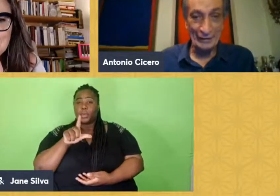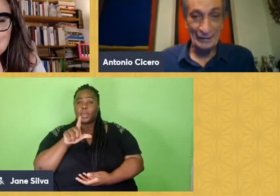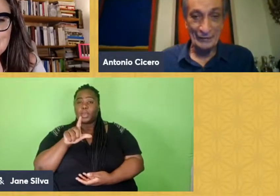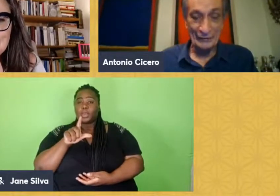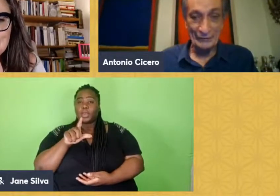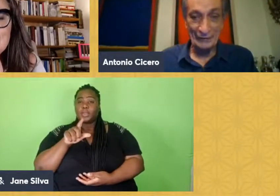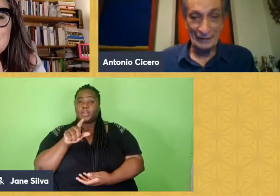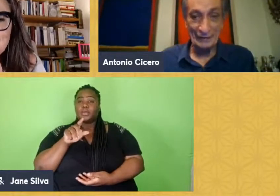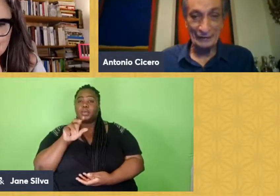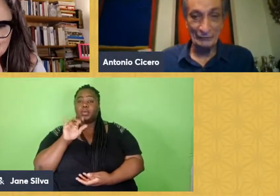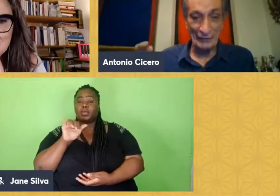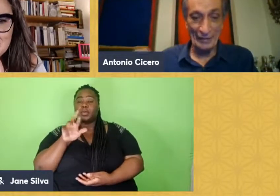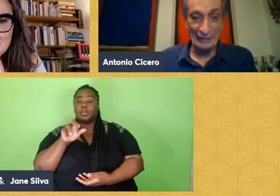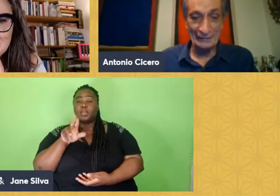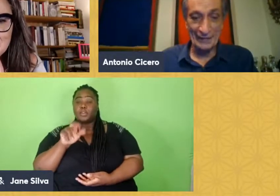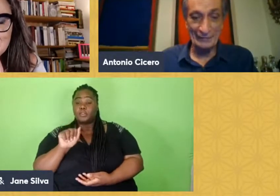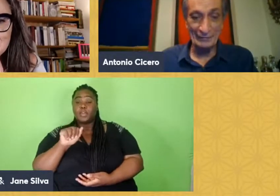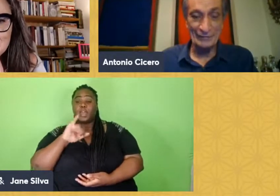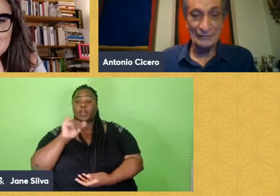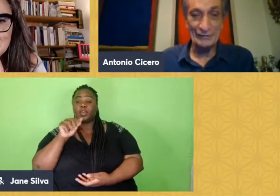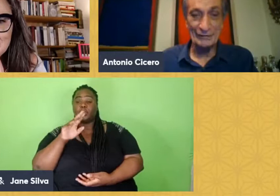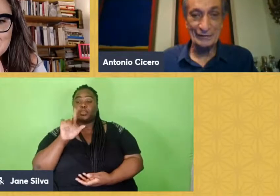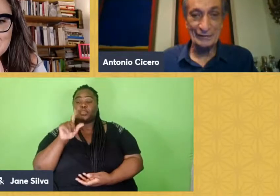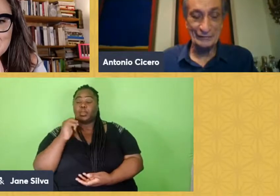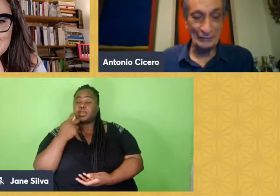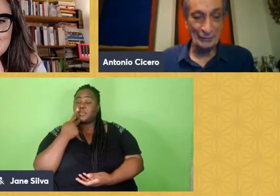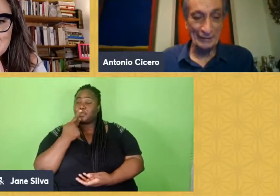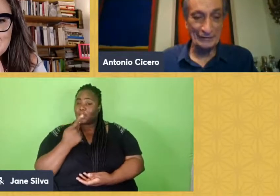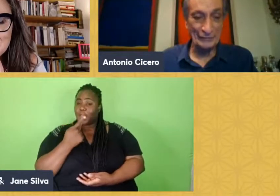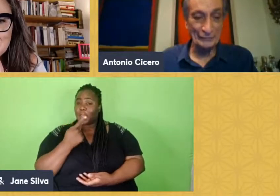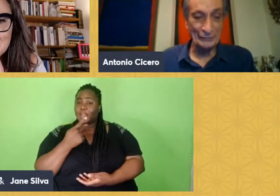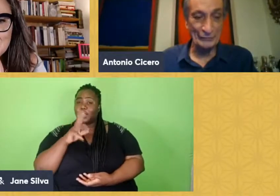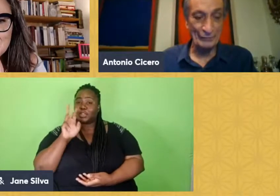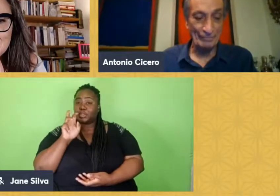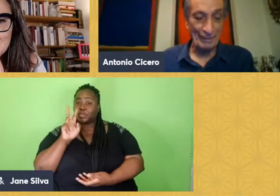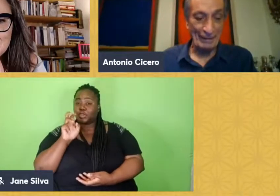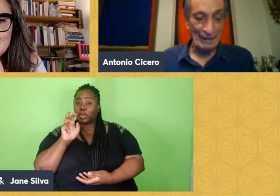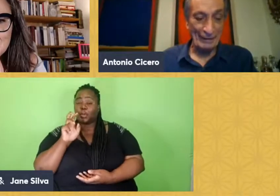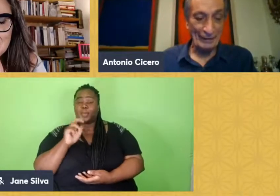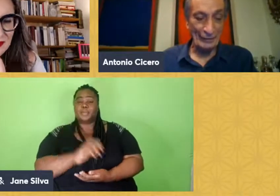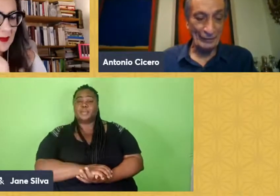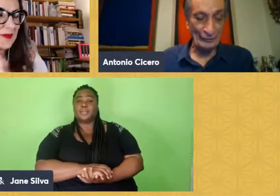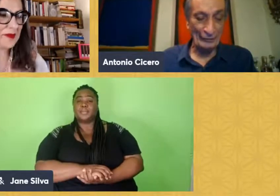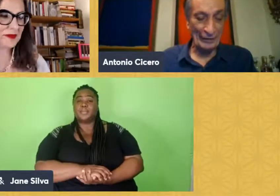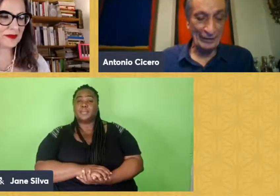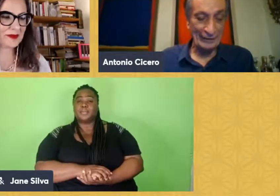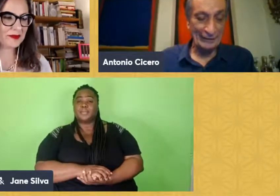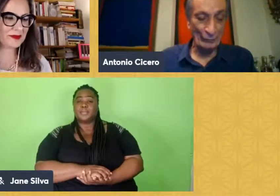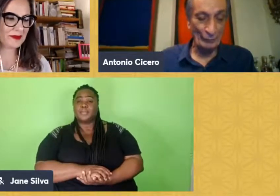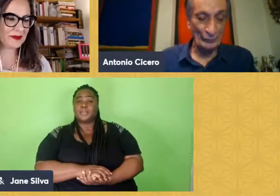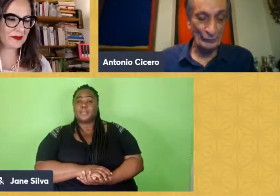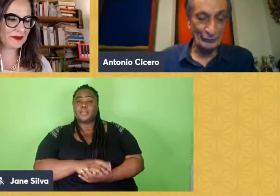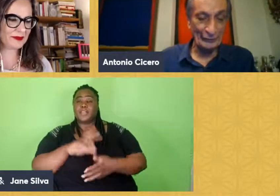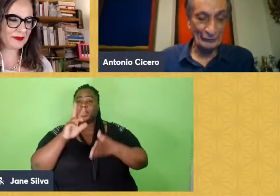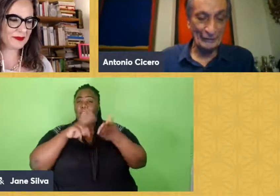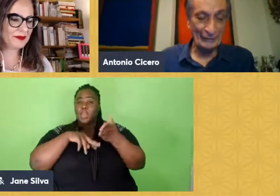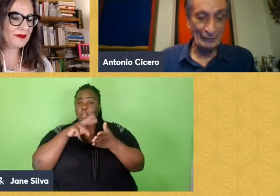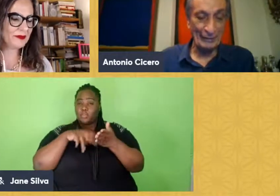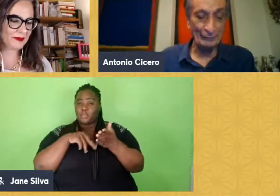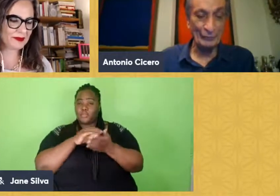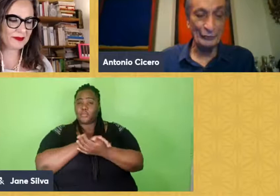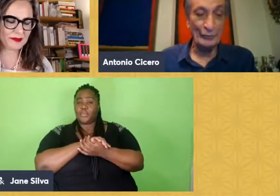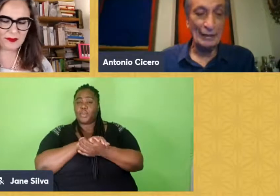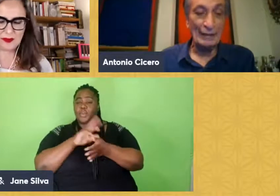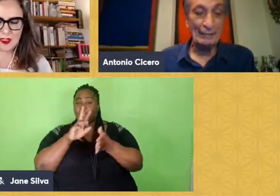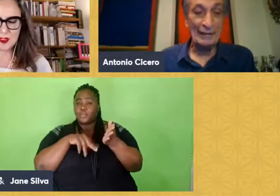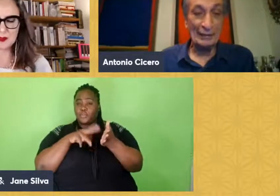Ivan Junqueira, que fala exatamente sobre esse assunto. Eu vou ler até o ponto, um